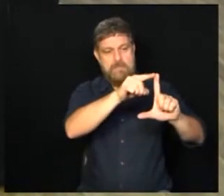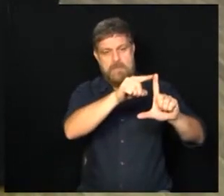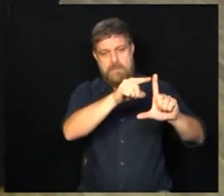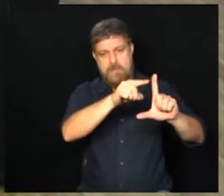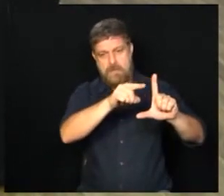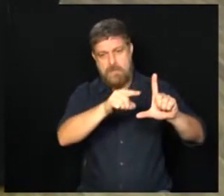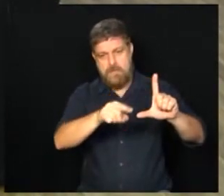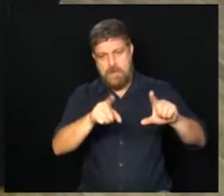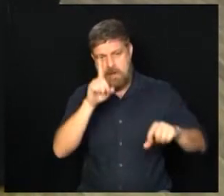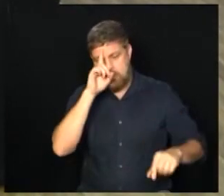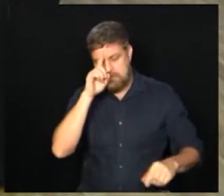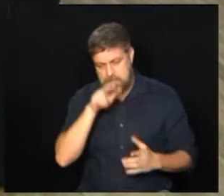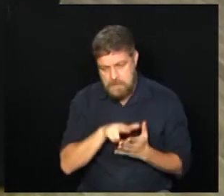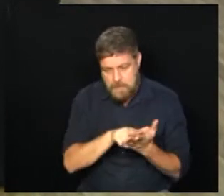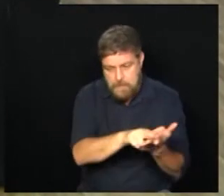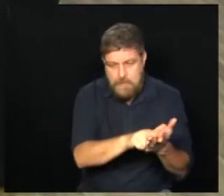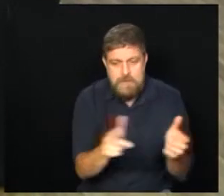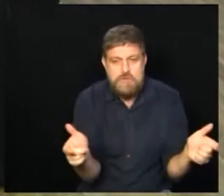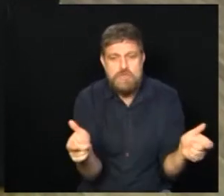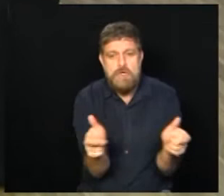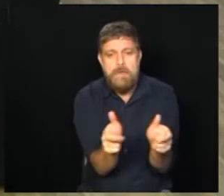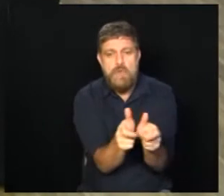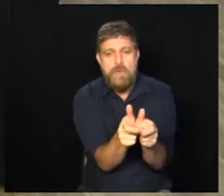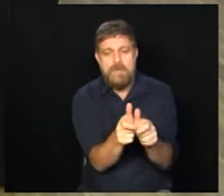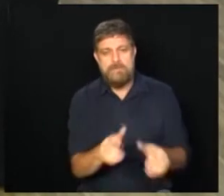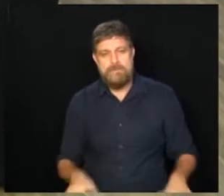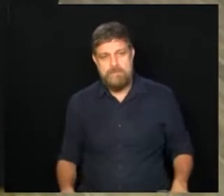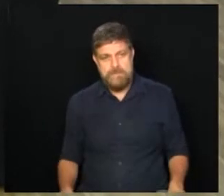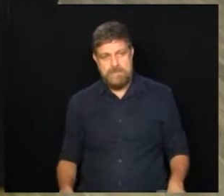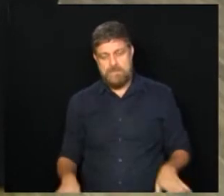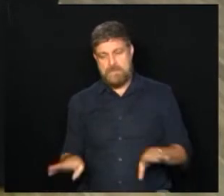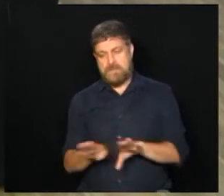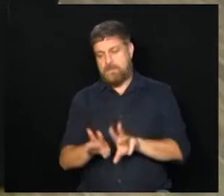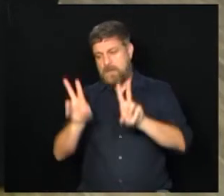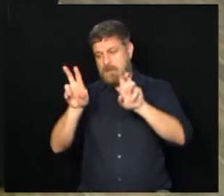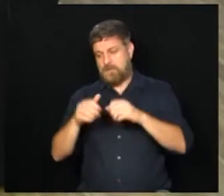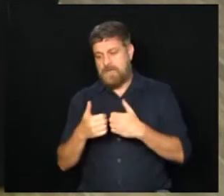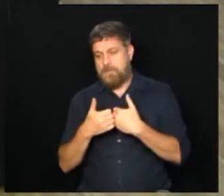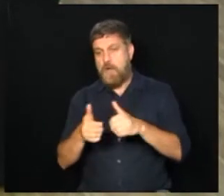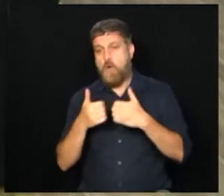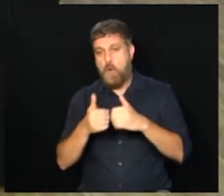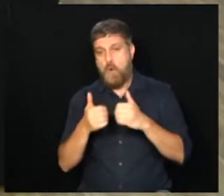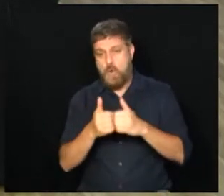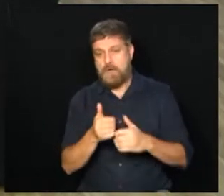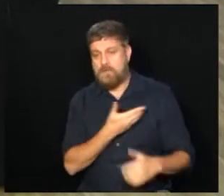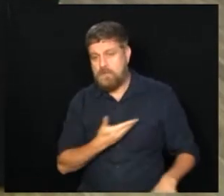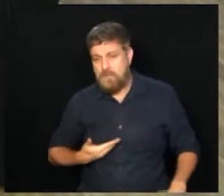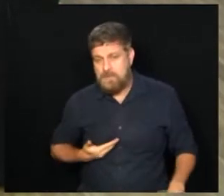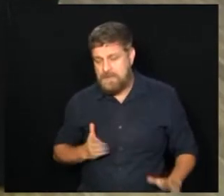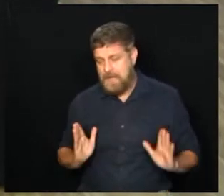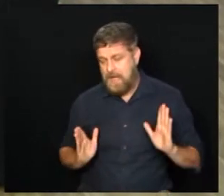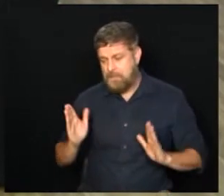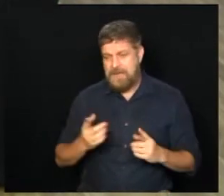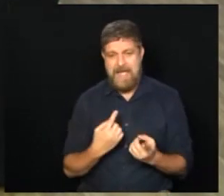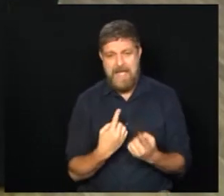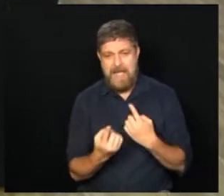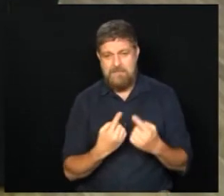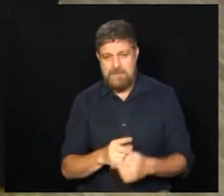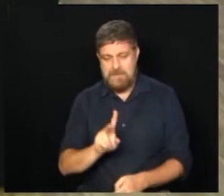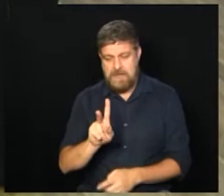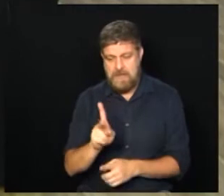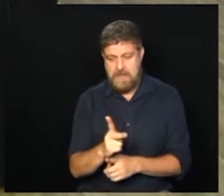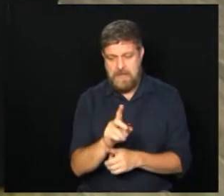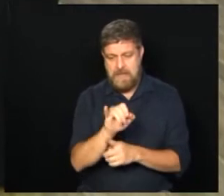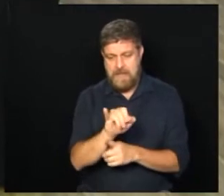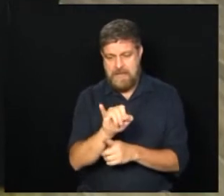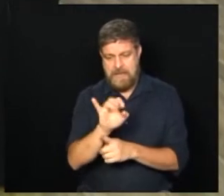que diminua o quanto antes. Vamos falar um pouquinho sobre transporte agora, especificamente de um trecho da rodovia Heitor Penteado.